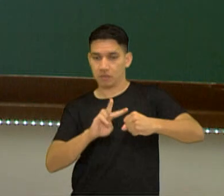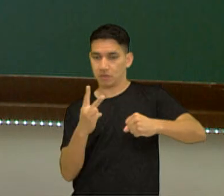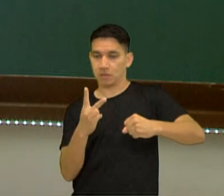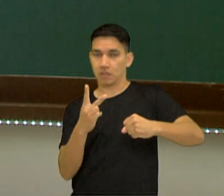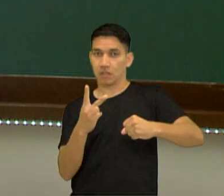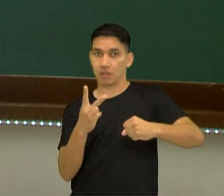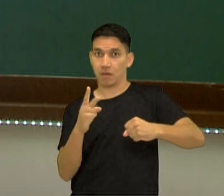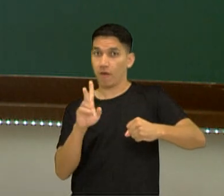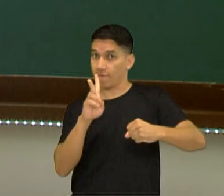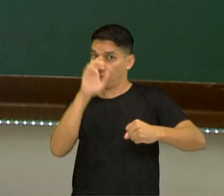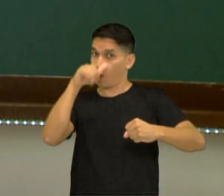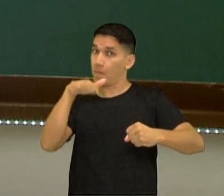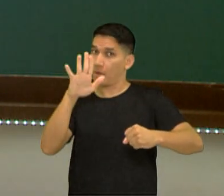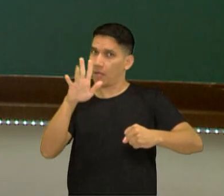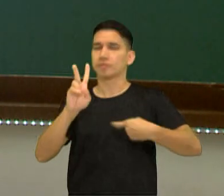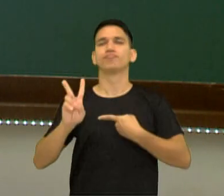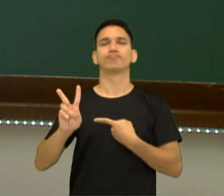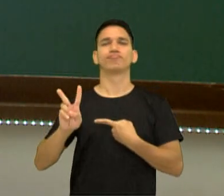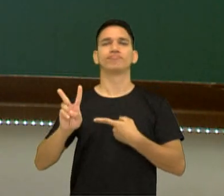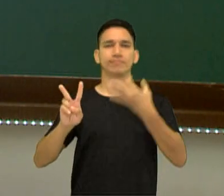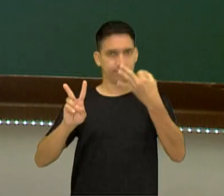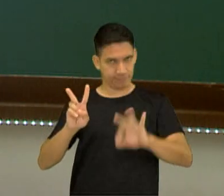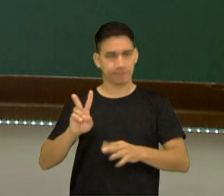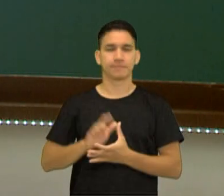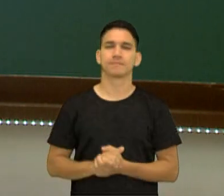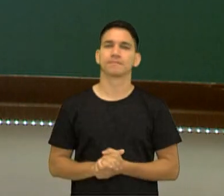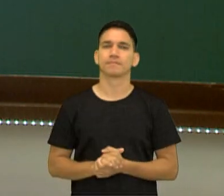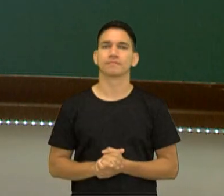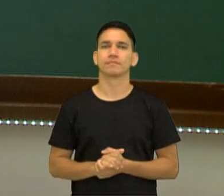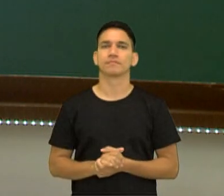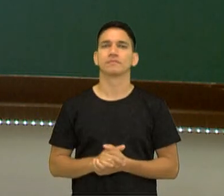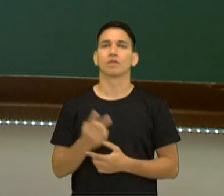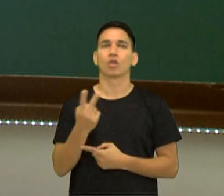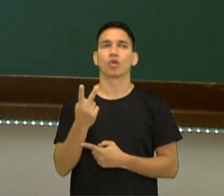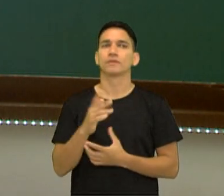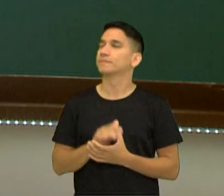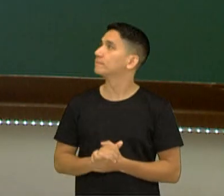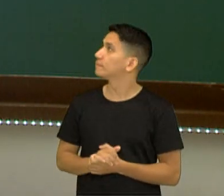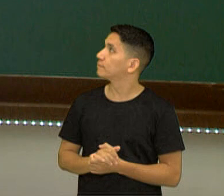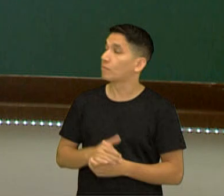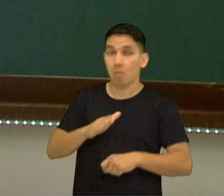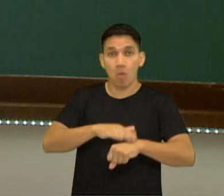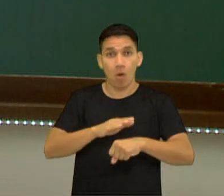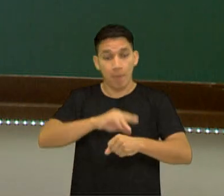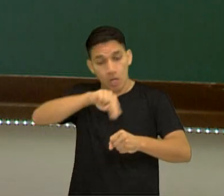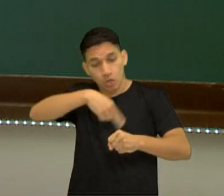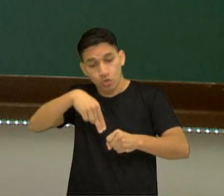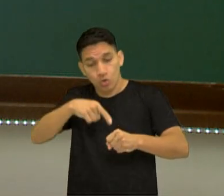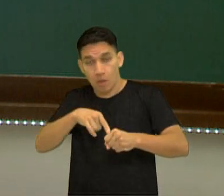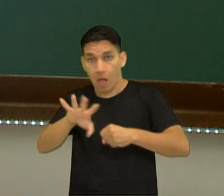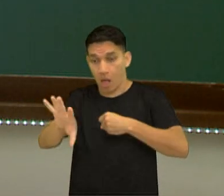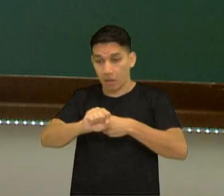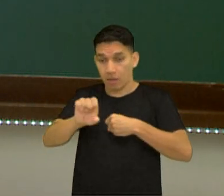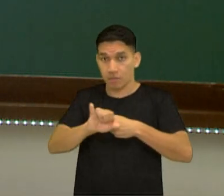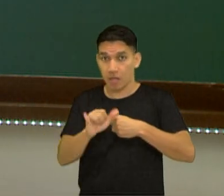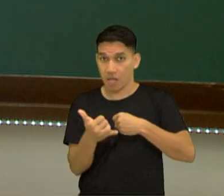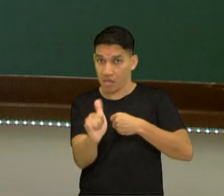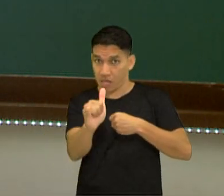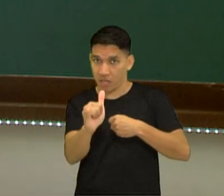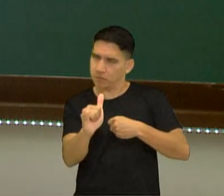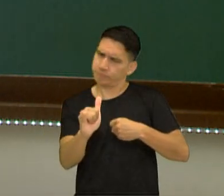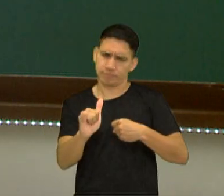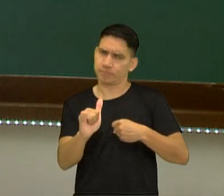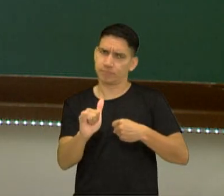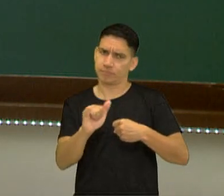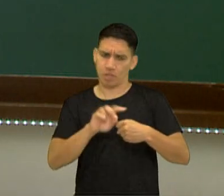mais energético. Verdadeiro. 2. Quando o núcleo recebe energia, salta para um nível mais externo.